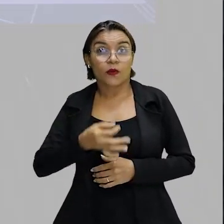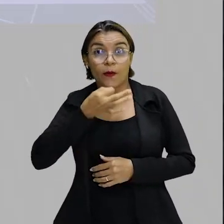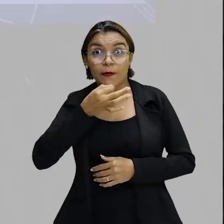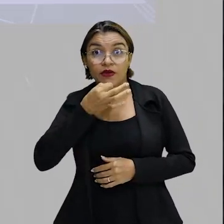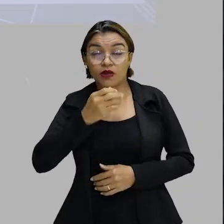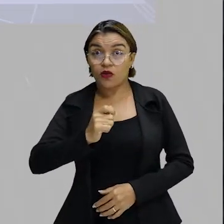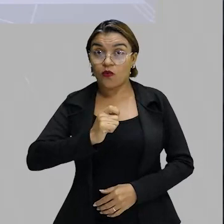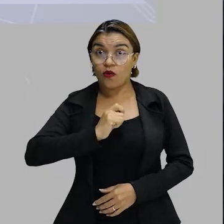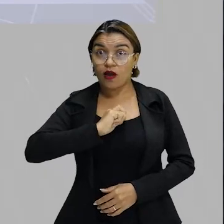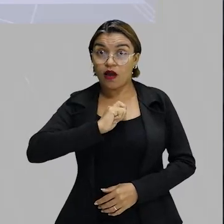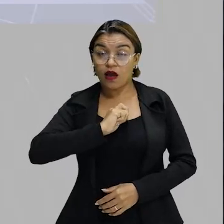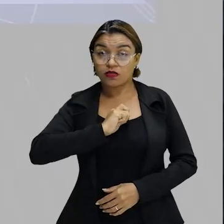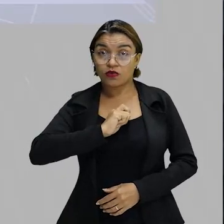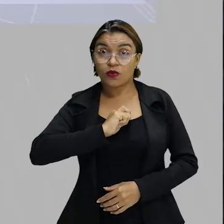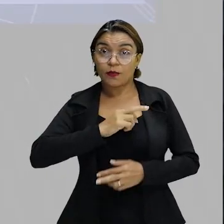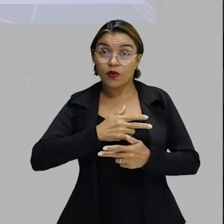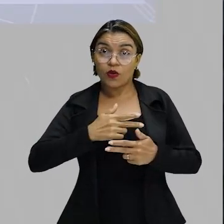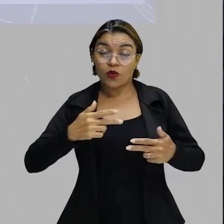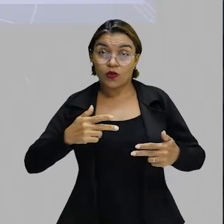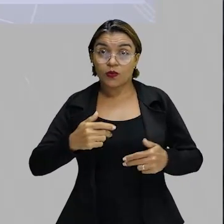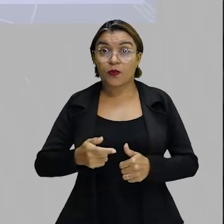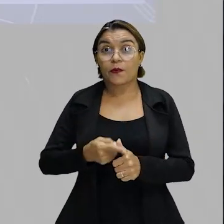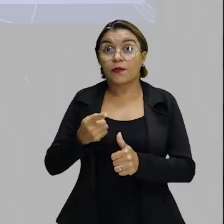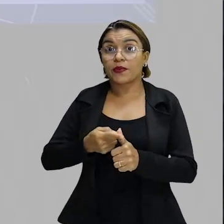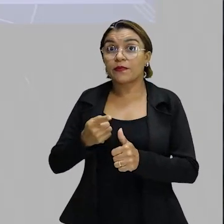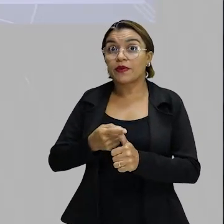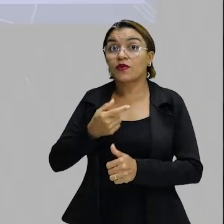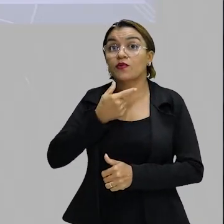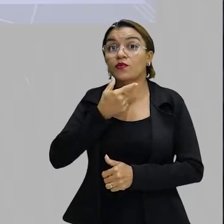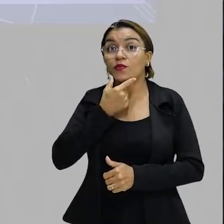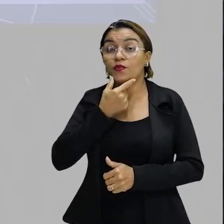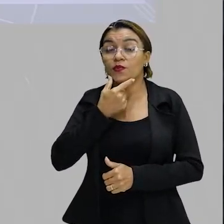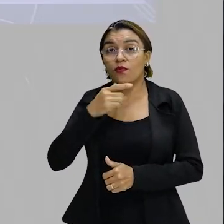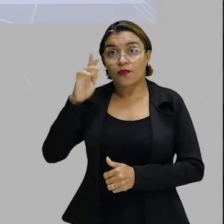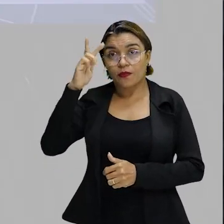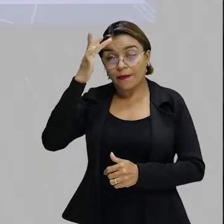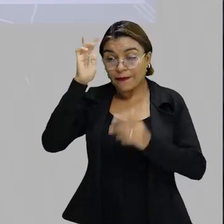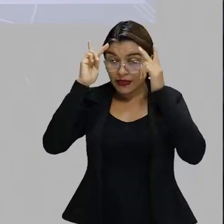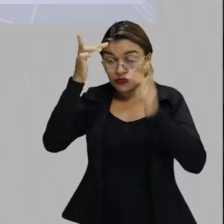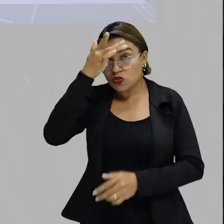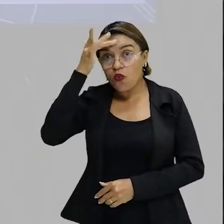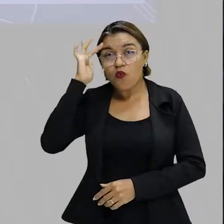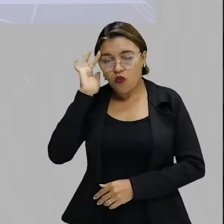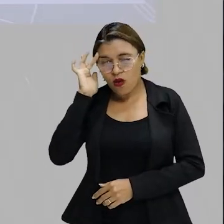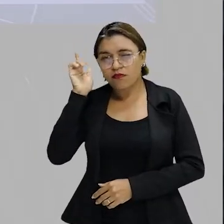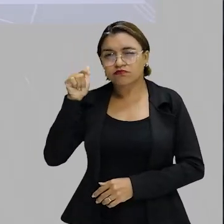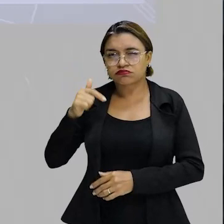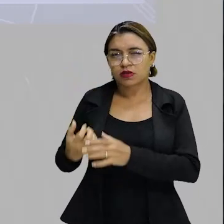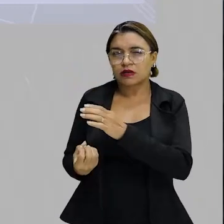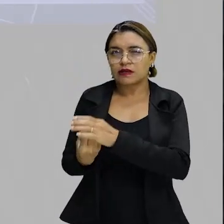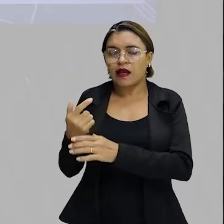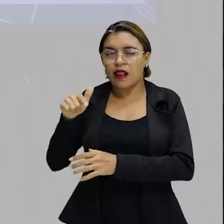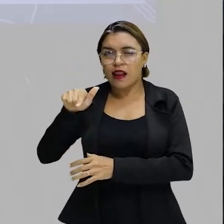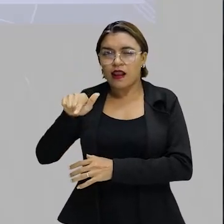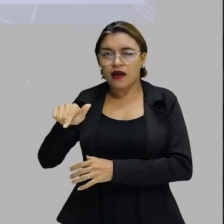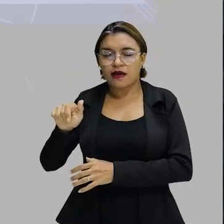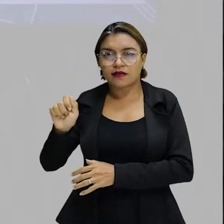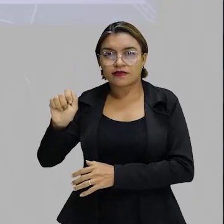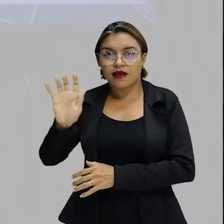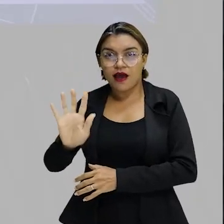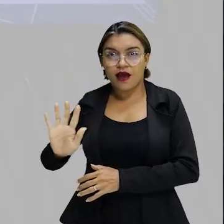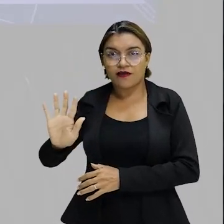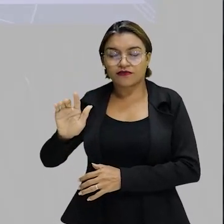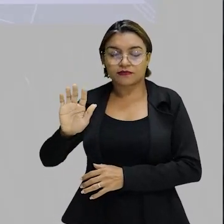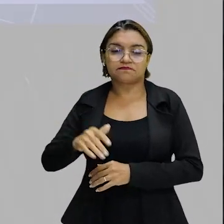primeiro homem veio de onde? Da África. Então, a África começa a história da humanidade. Aqui eu tenho